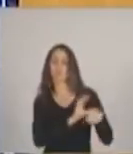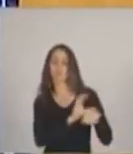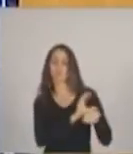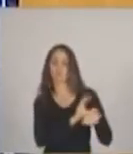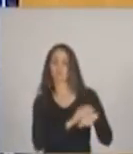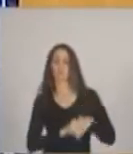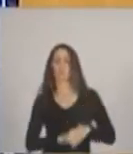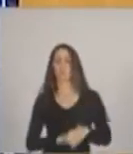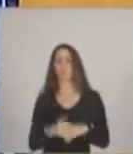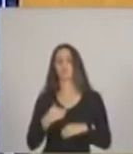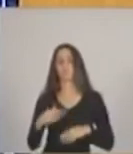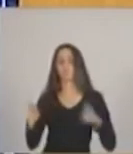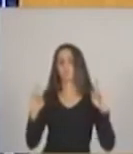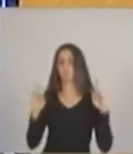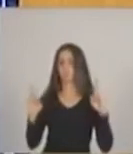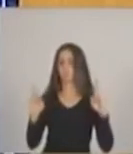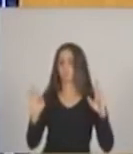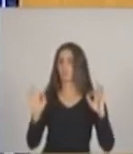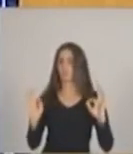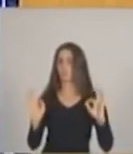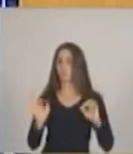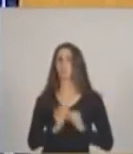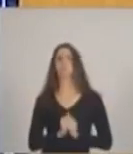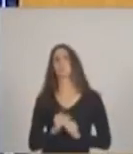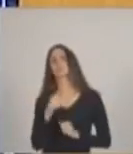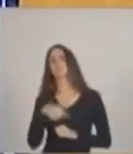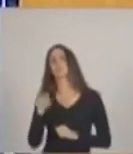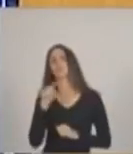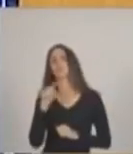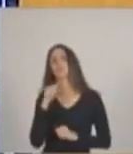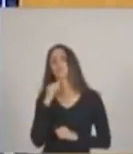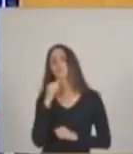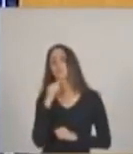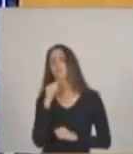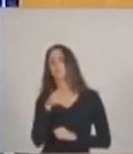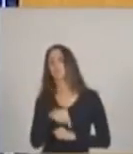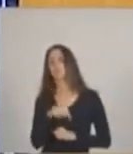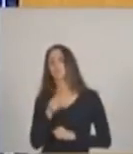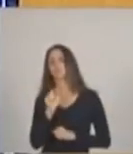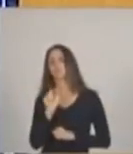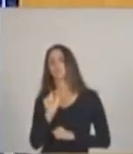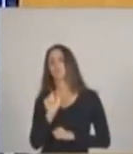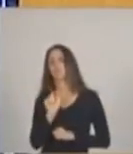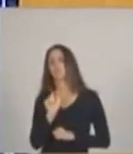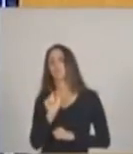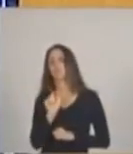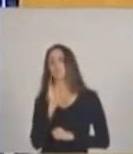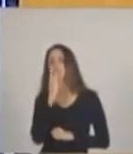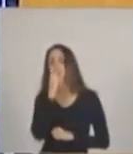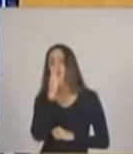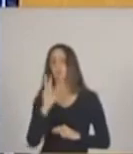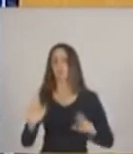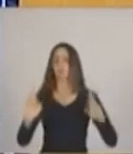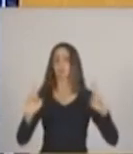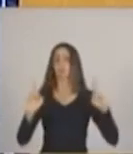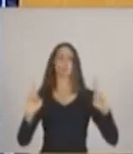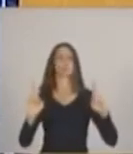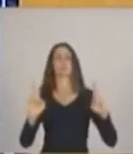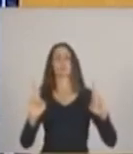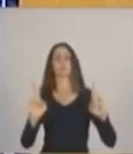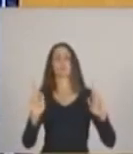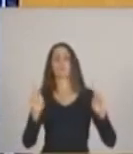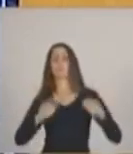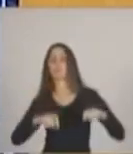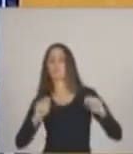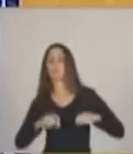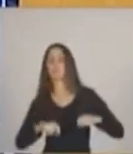eu espero, sinceramente, então, que nós não tenhamos aqui criado falsas expectativas sobre a